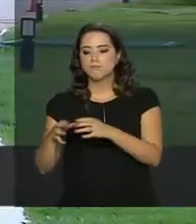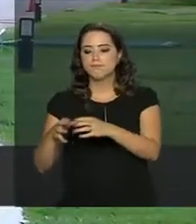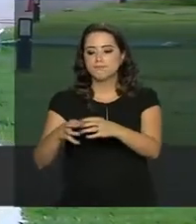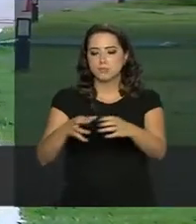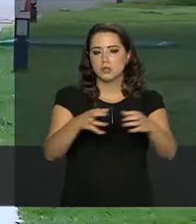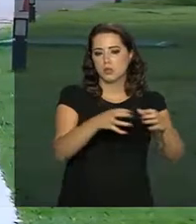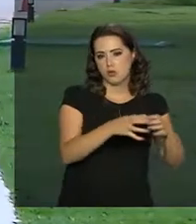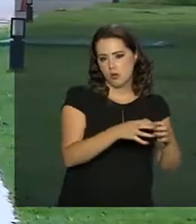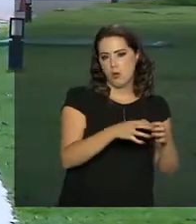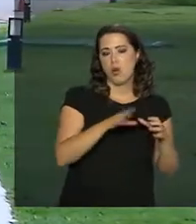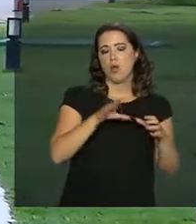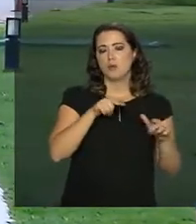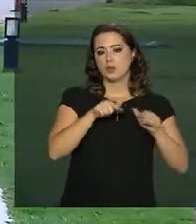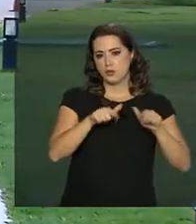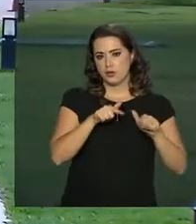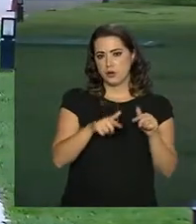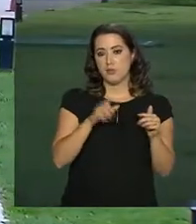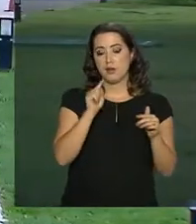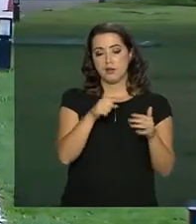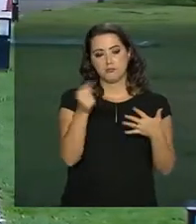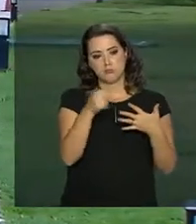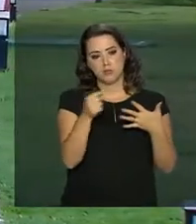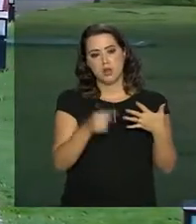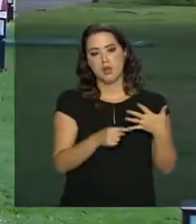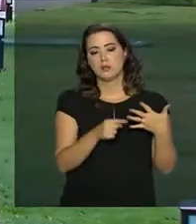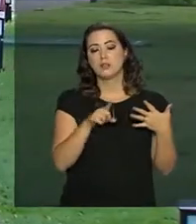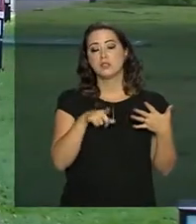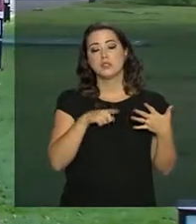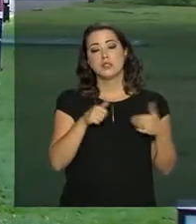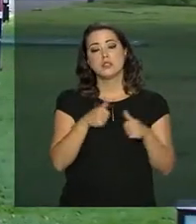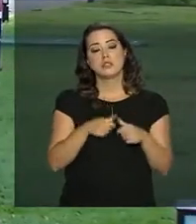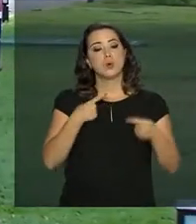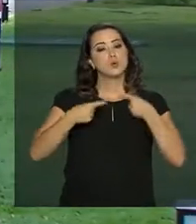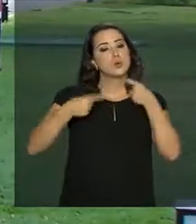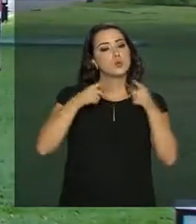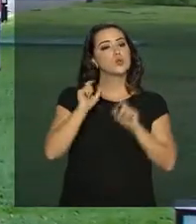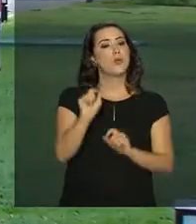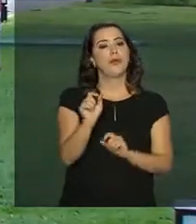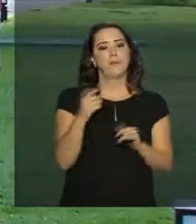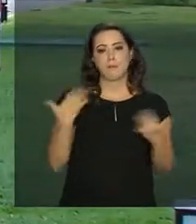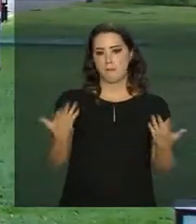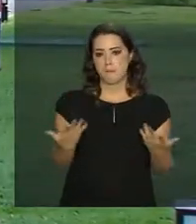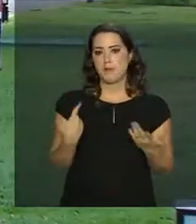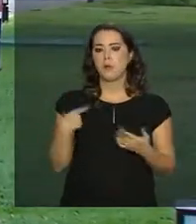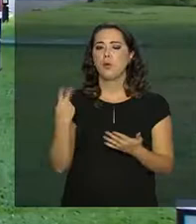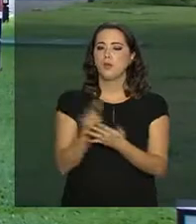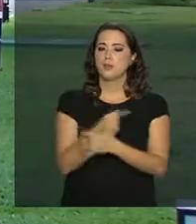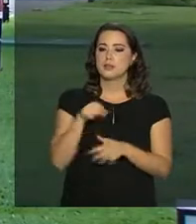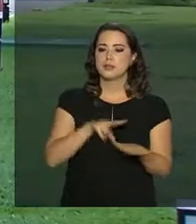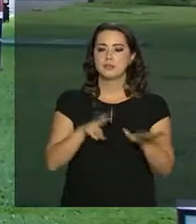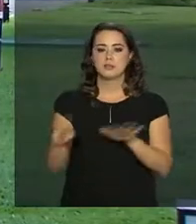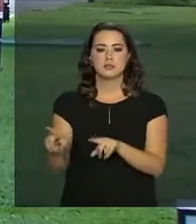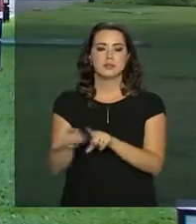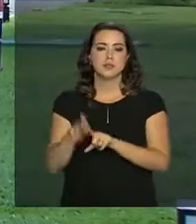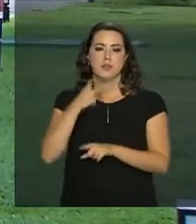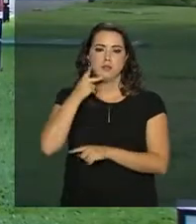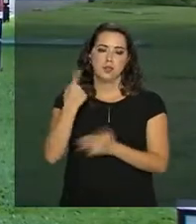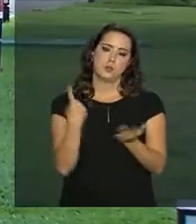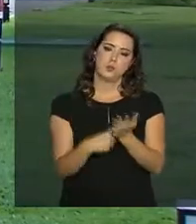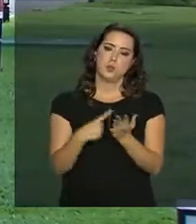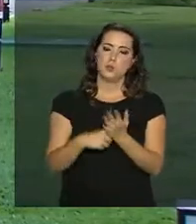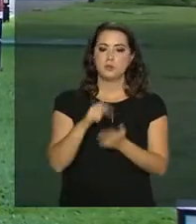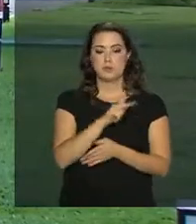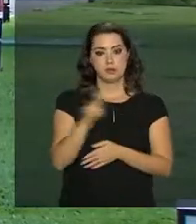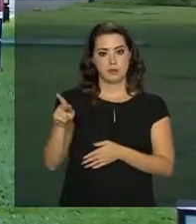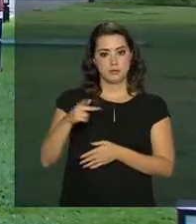foram elencados, né, pelo governo de transição, o que, que eles estão debatendo e o que, que vai acontecer essa semana, e falou também um pouquinho da agenda do